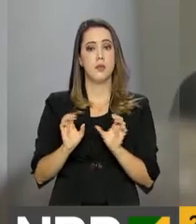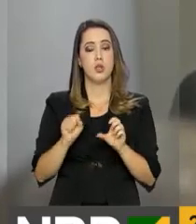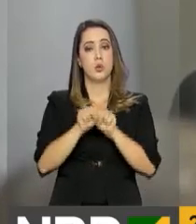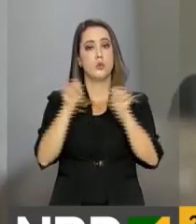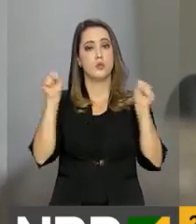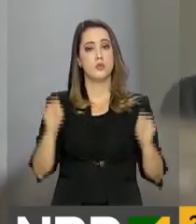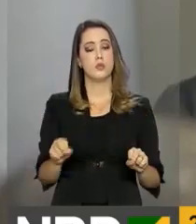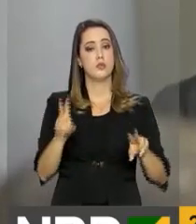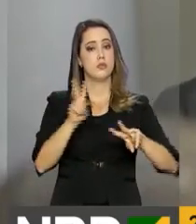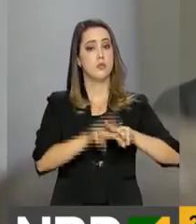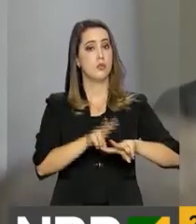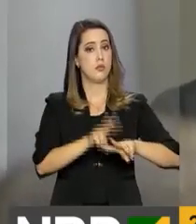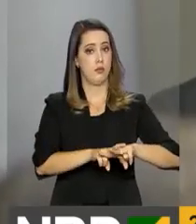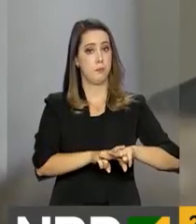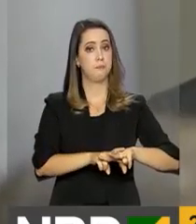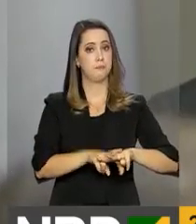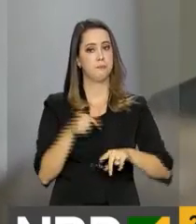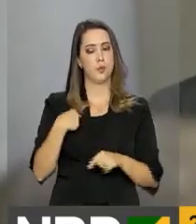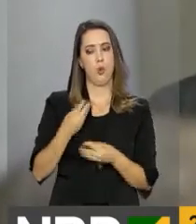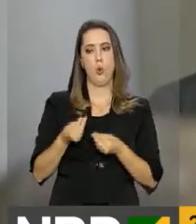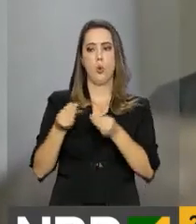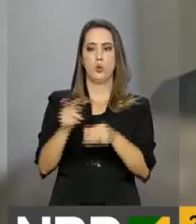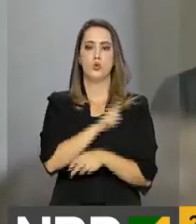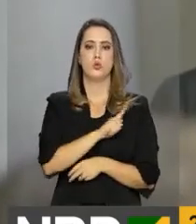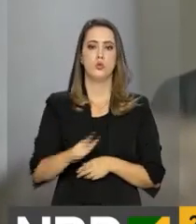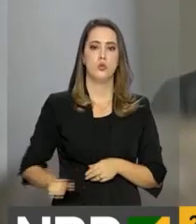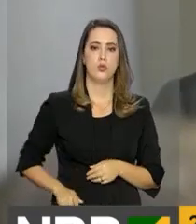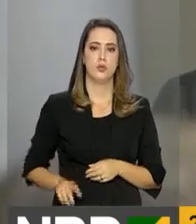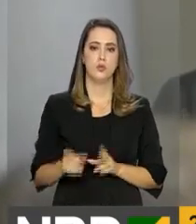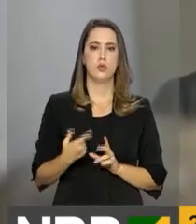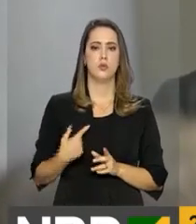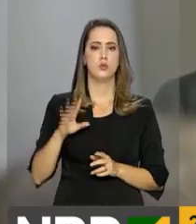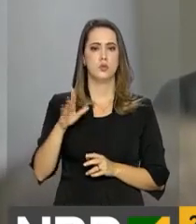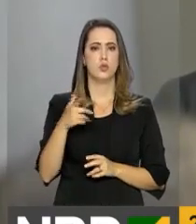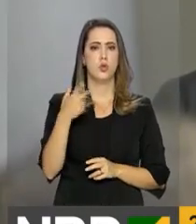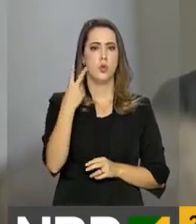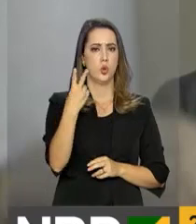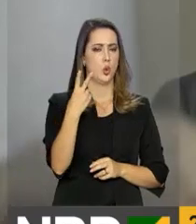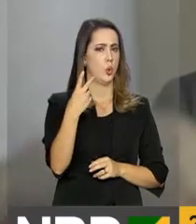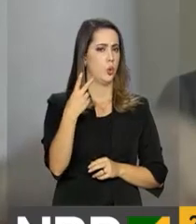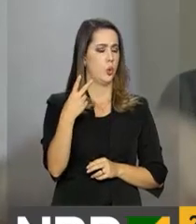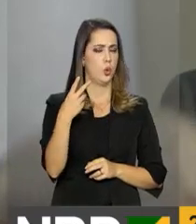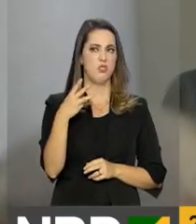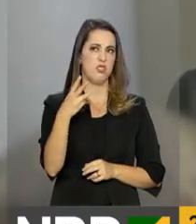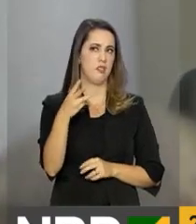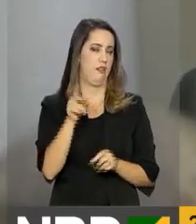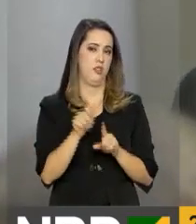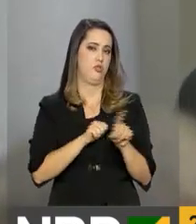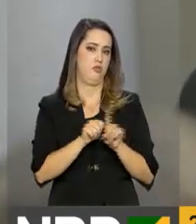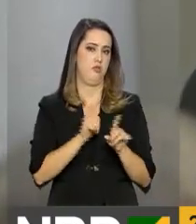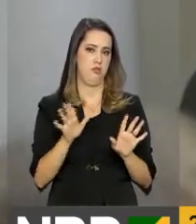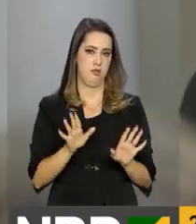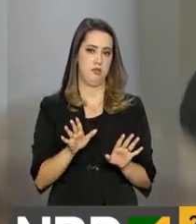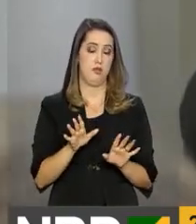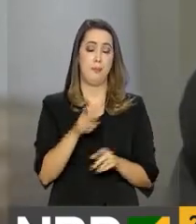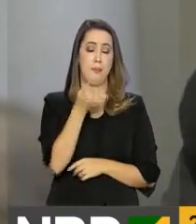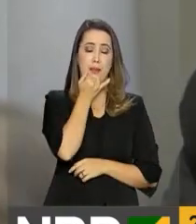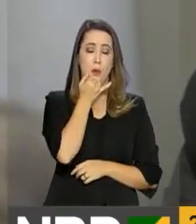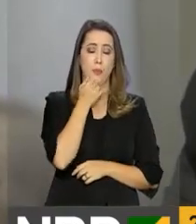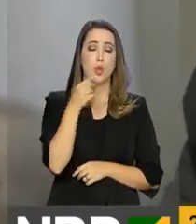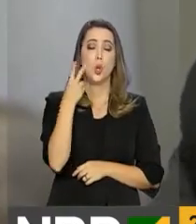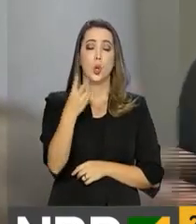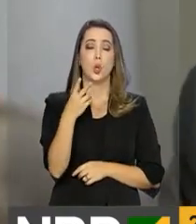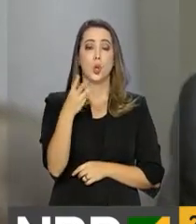penitenciário. Portanto, mantemos o governador, não é? E mandei, isso foi em 2, 3 dias, mandei procurar o nosso governador Luiz Fernando